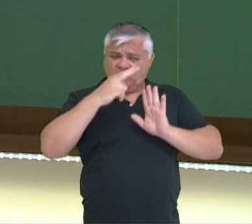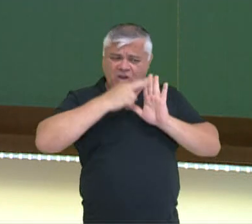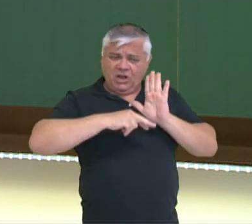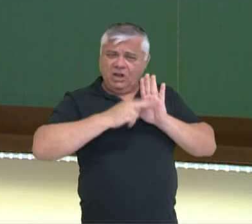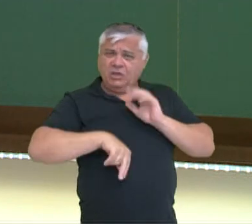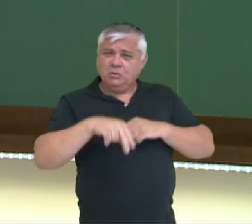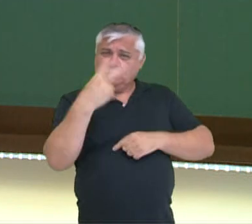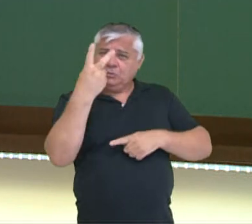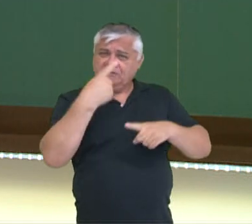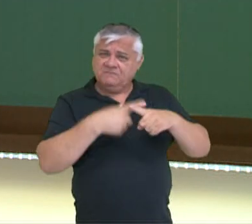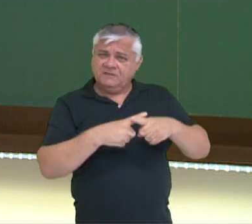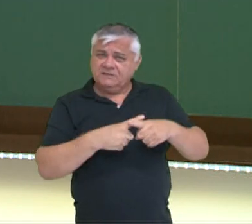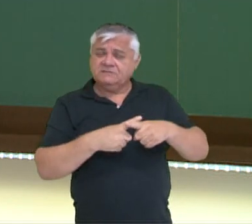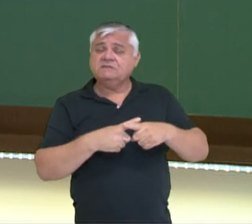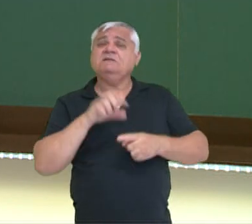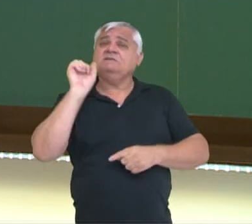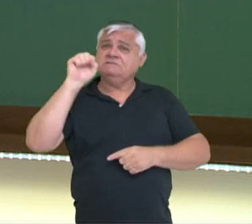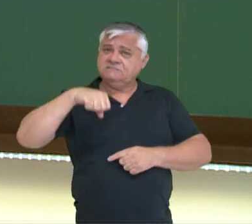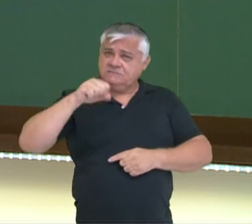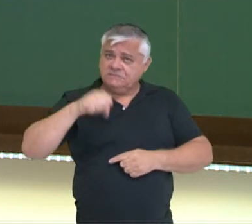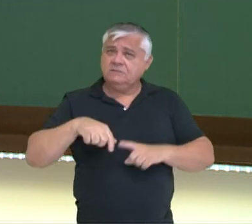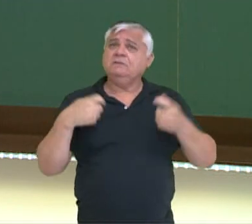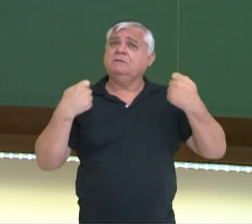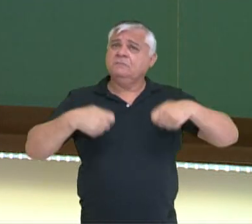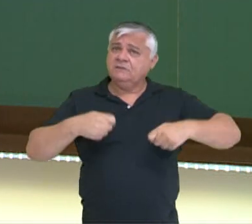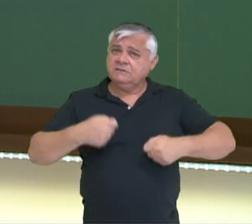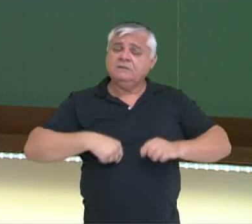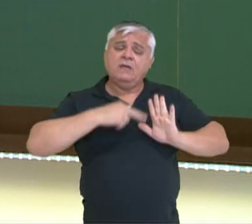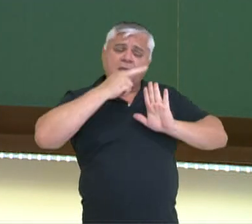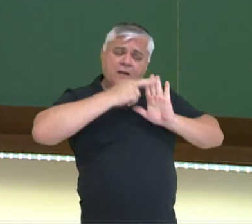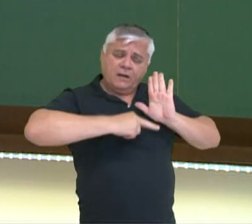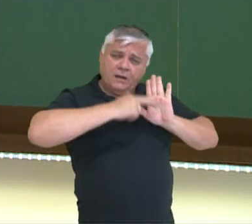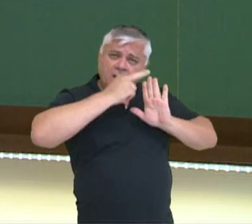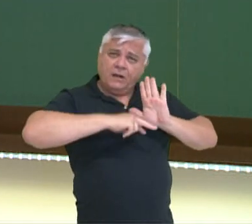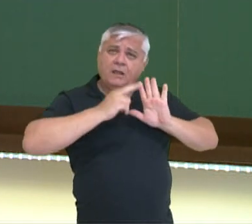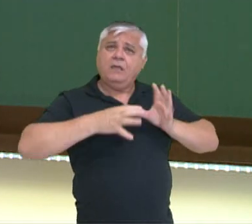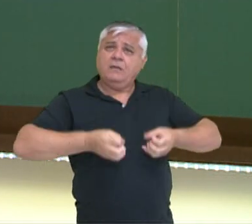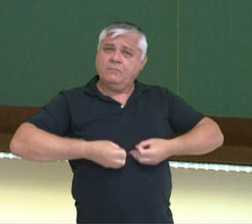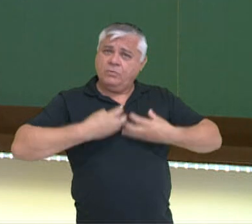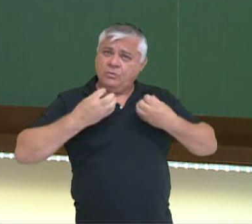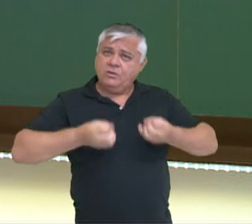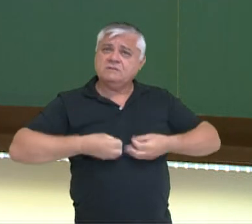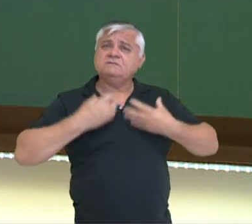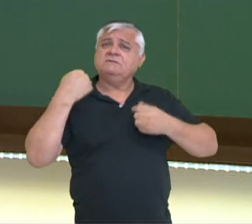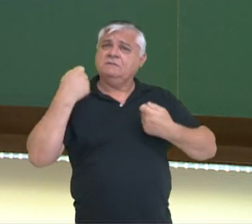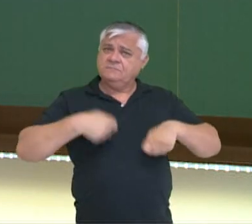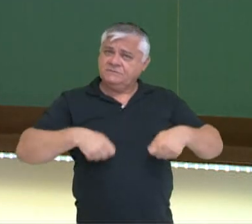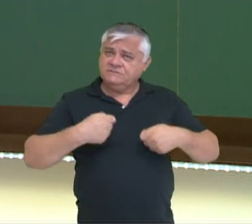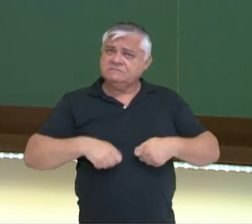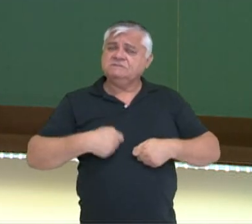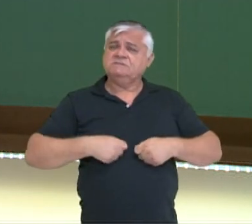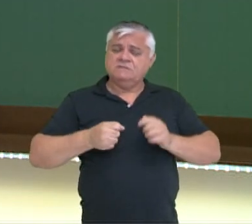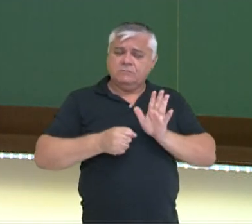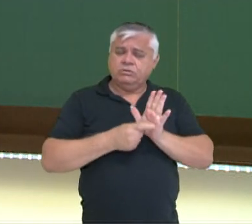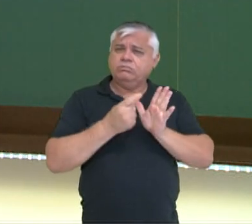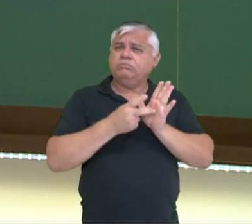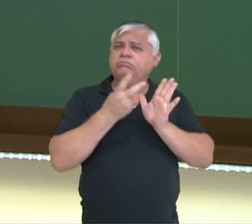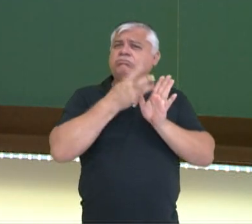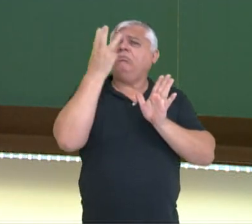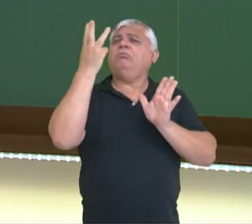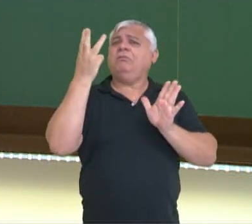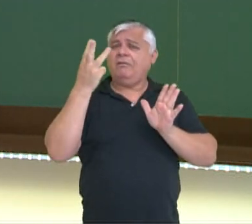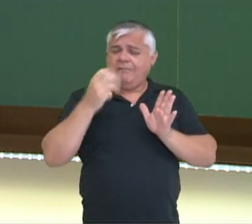é necessário, Principalmente leitura de poesias, é necessário mais de uma leitura. Muitas vezes, na